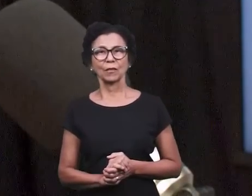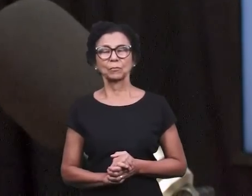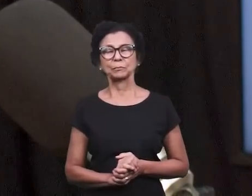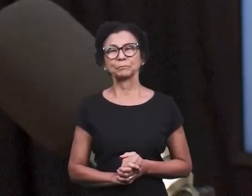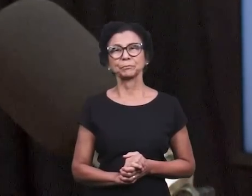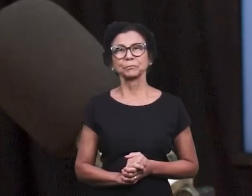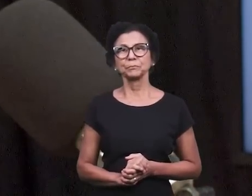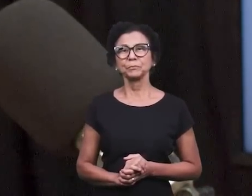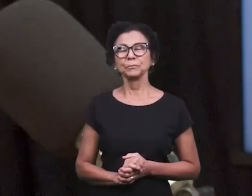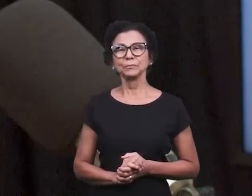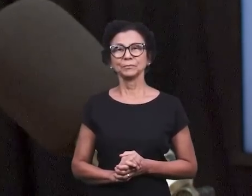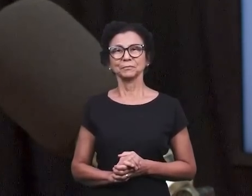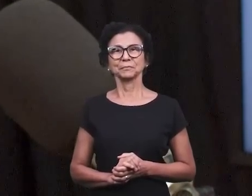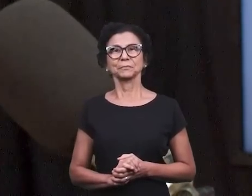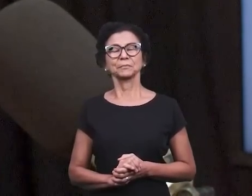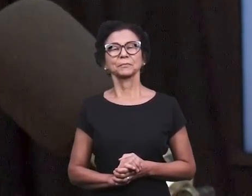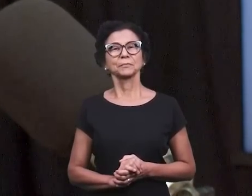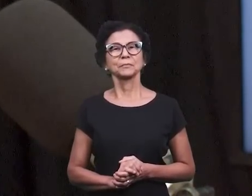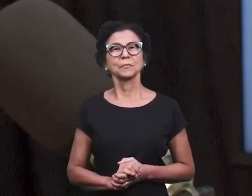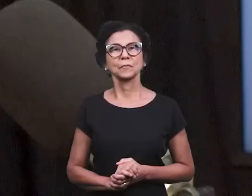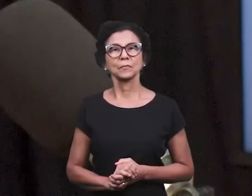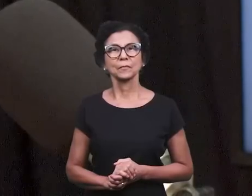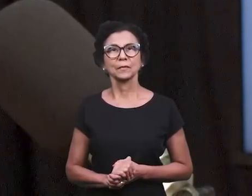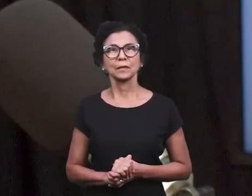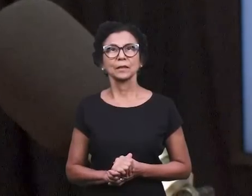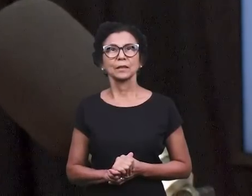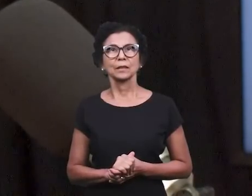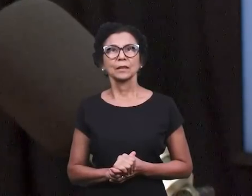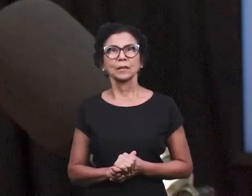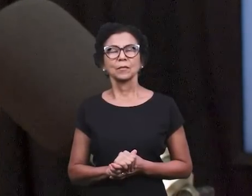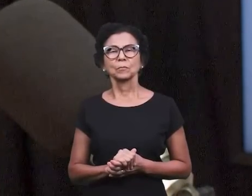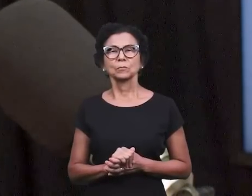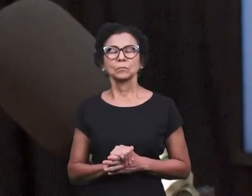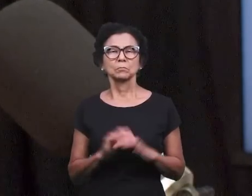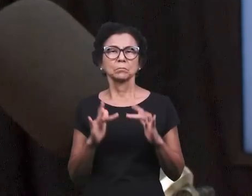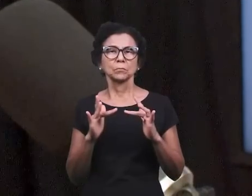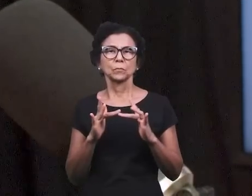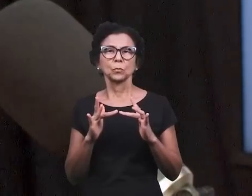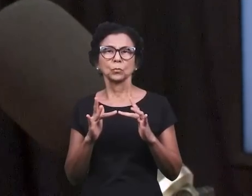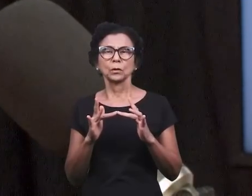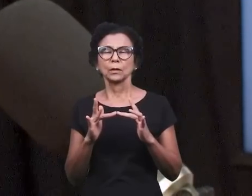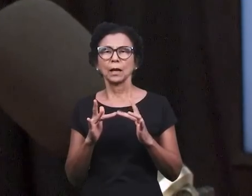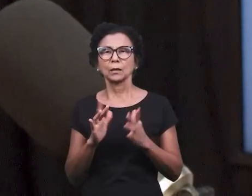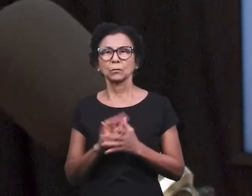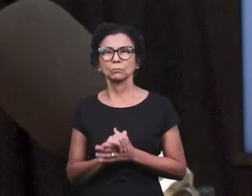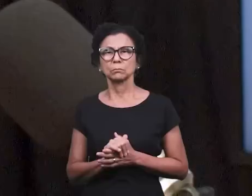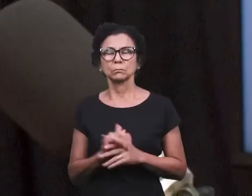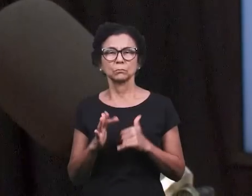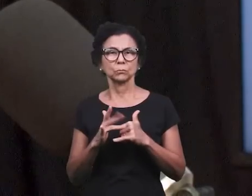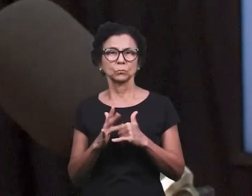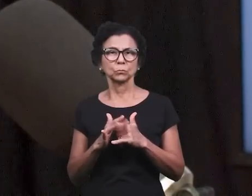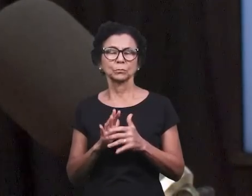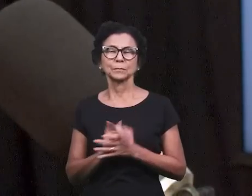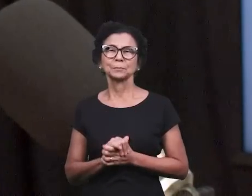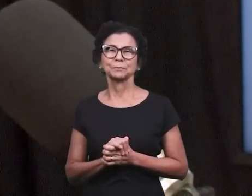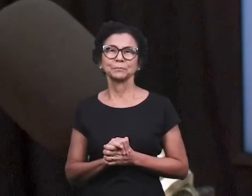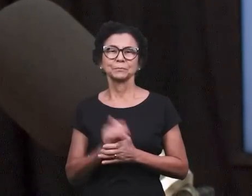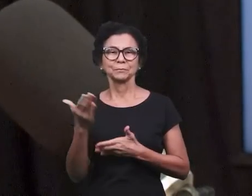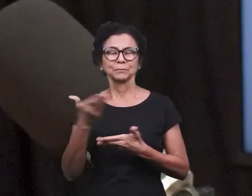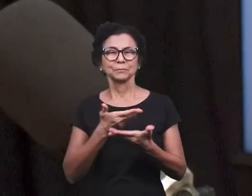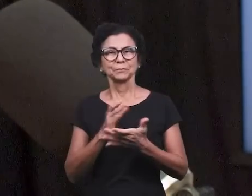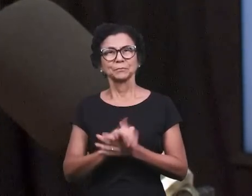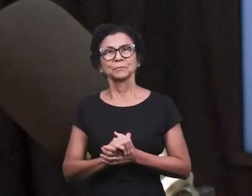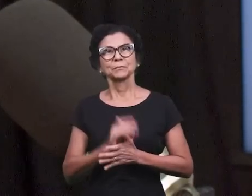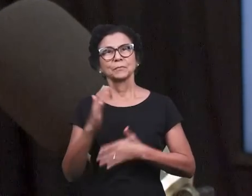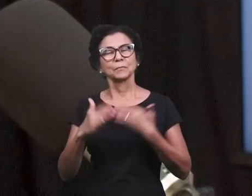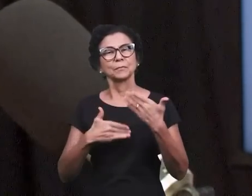programa Foco nos Concursos, deixa seu contato, de repente, nos vídeos do YouTube, compartilha conosco, que vai ser uma